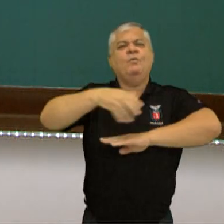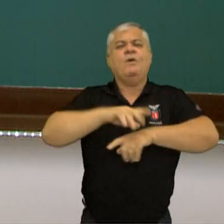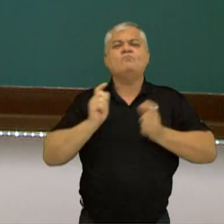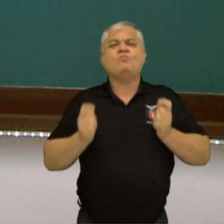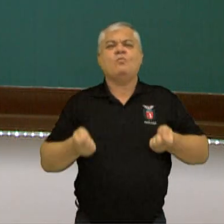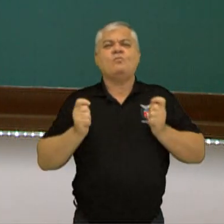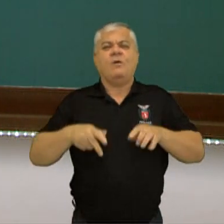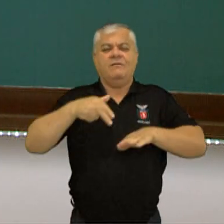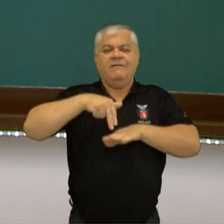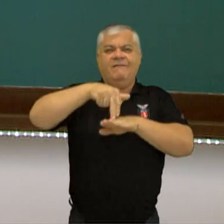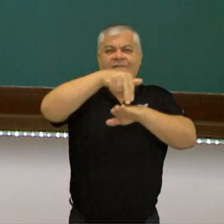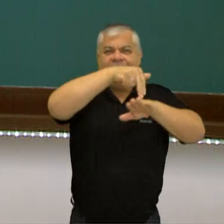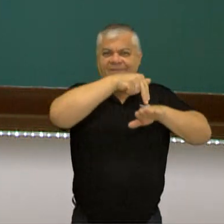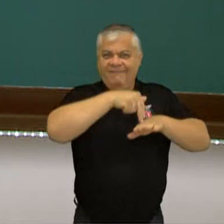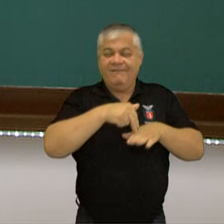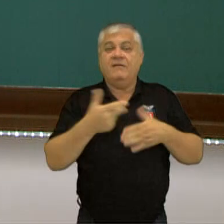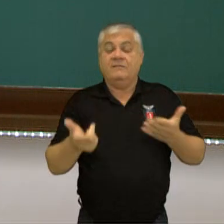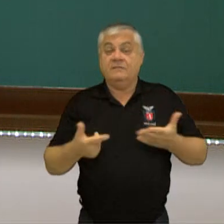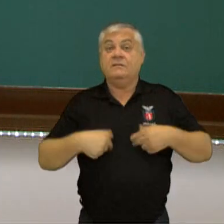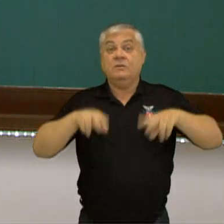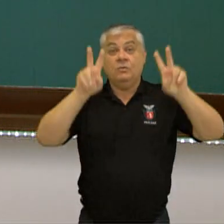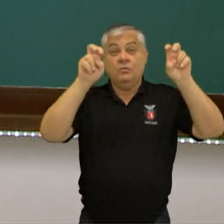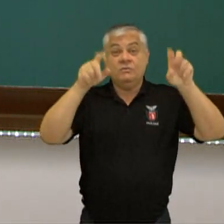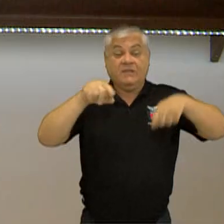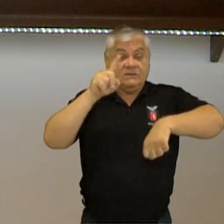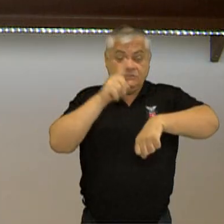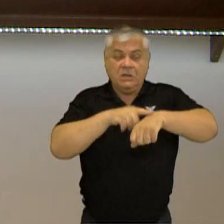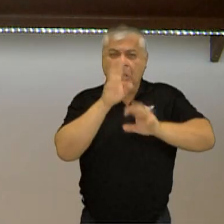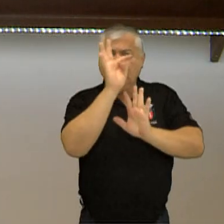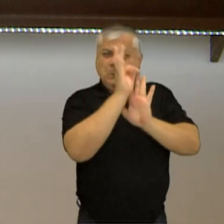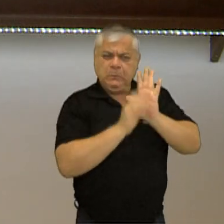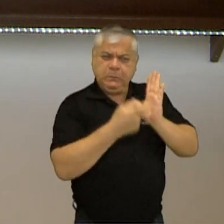é uma das grandes características, né? E o texto eram textos